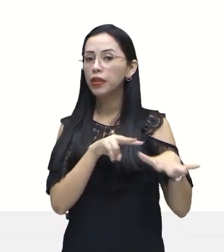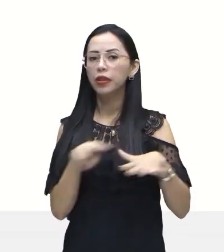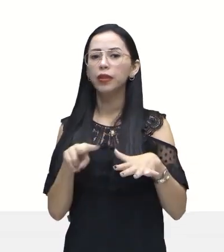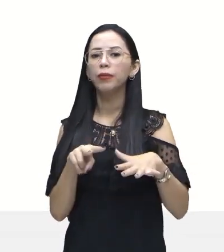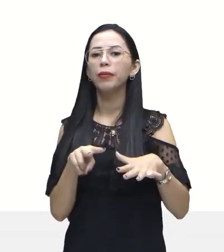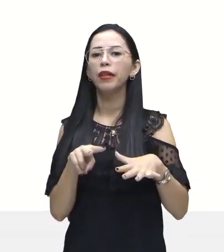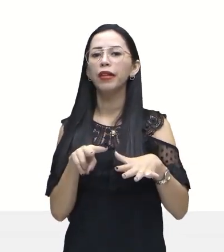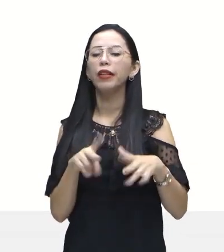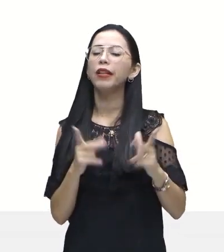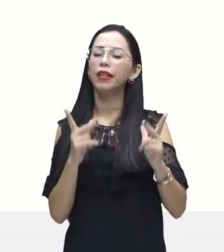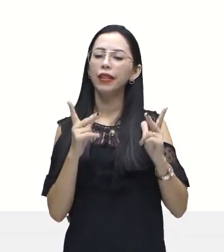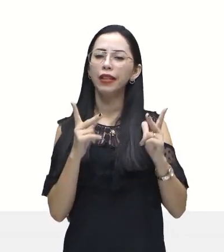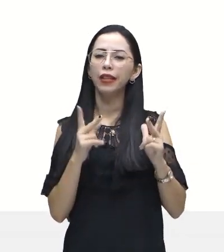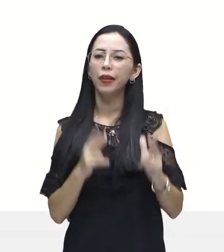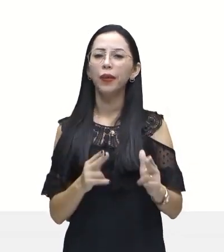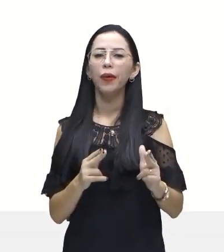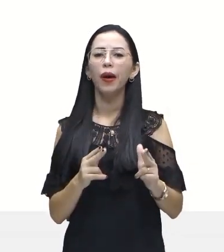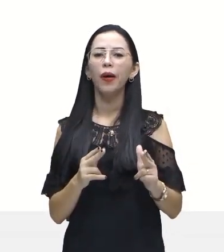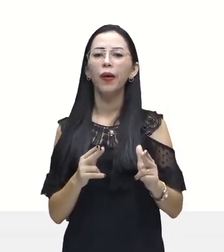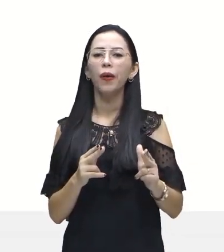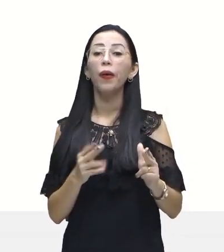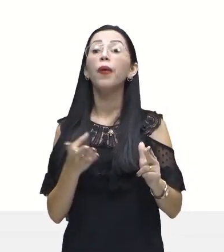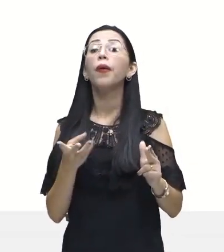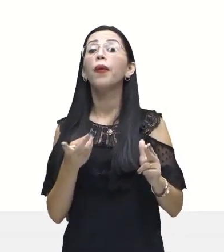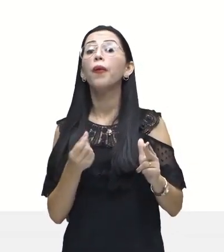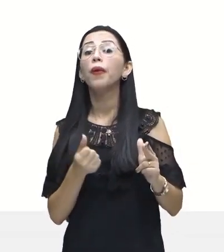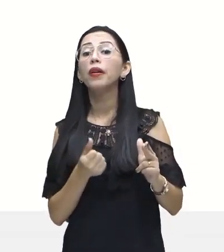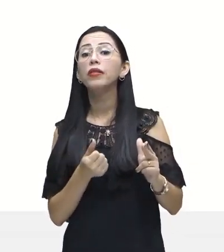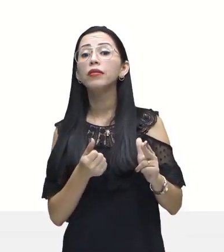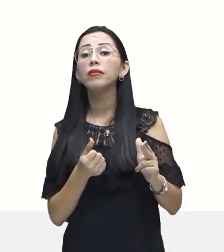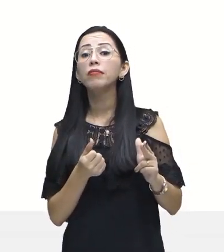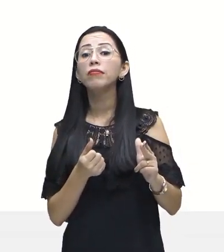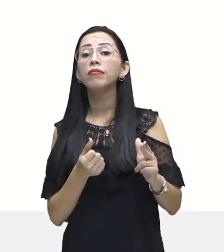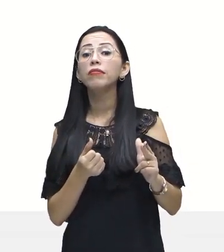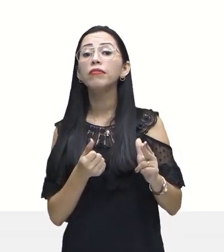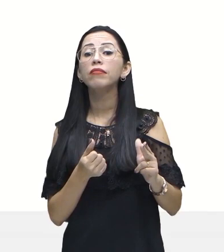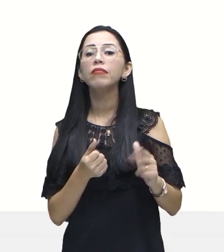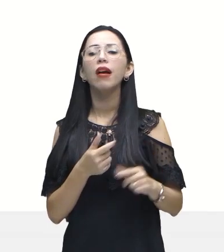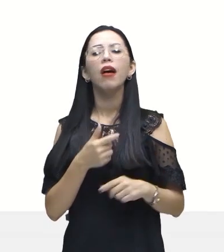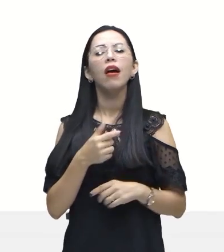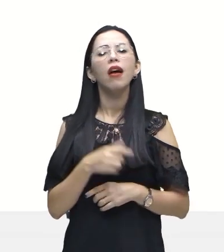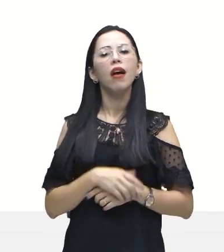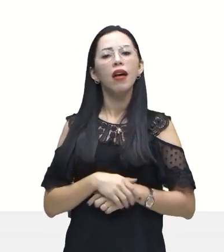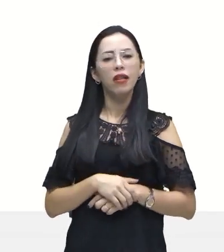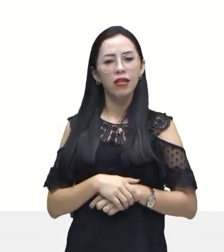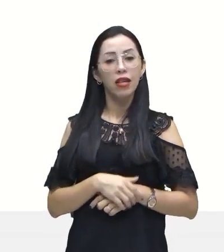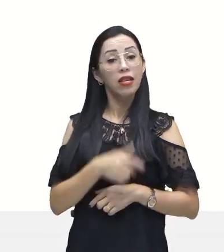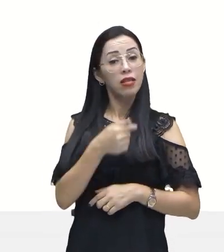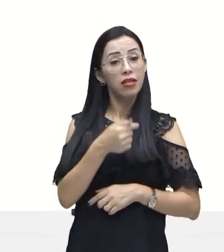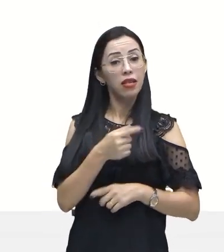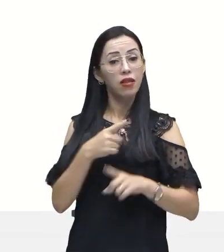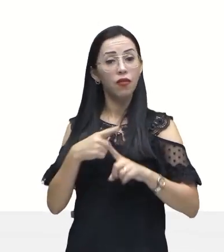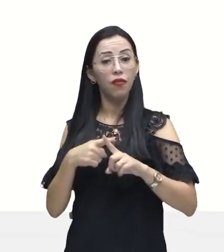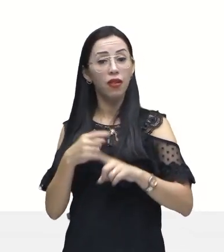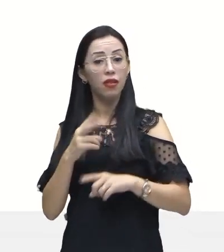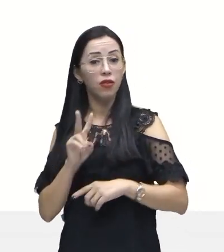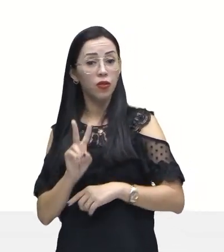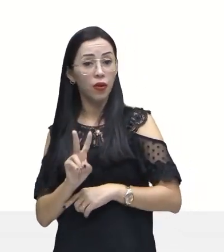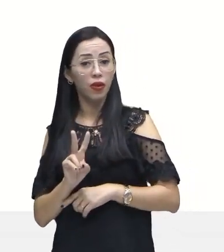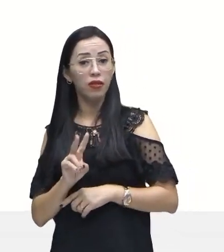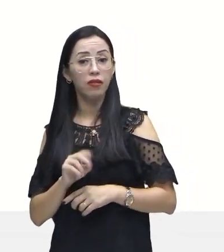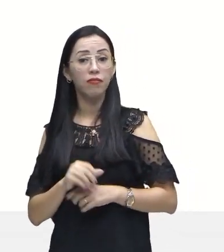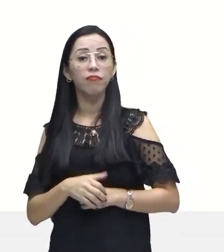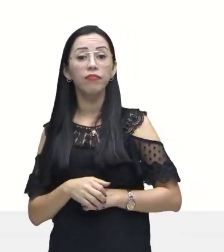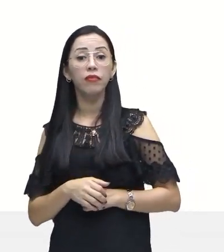de 7. Se uma semana tem 7, 2 semanas vai ter o quê? 7 vezes 2. Qual é esse